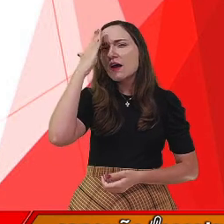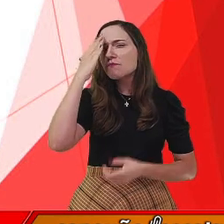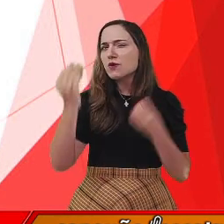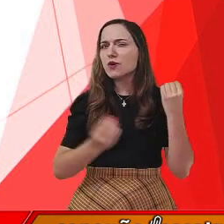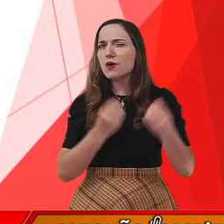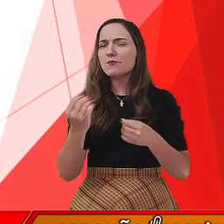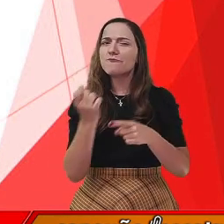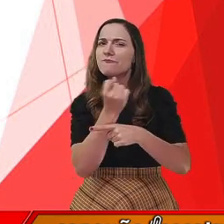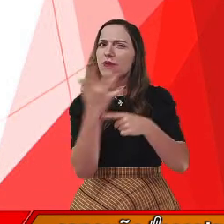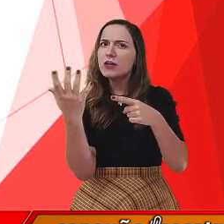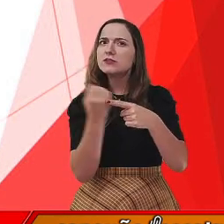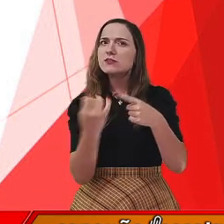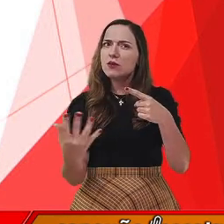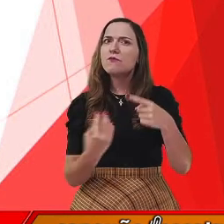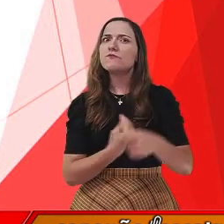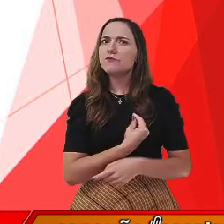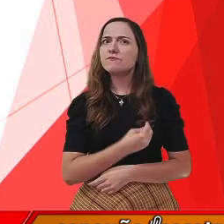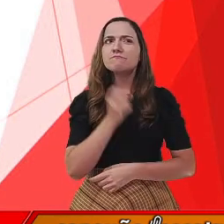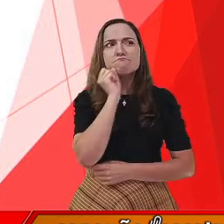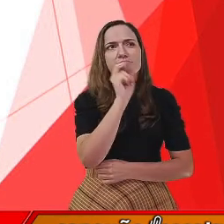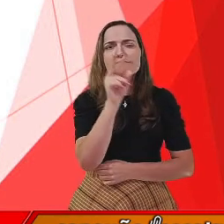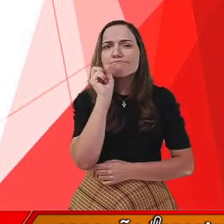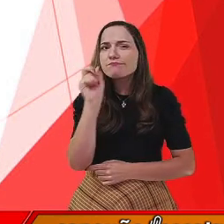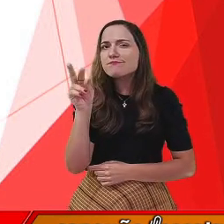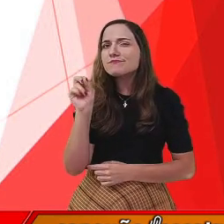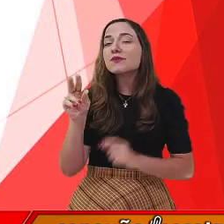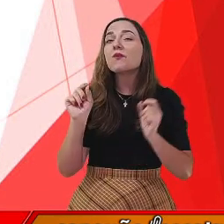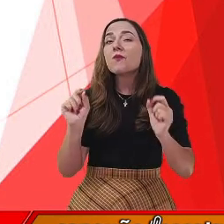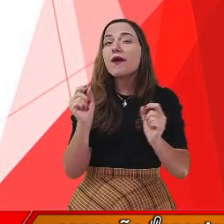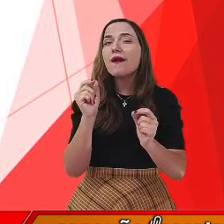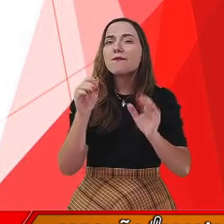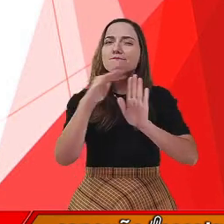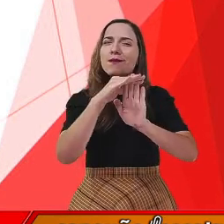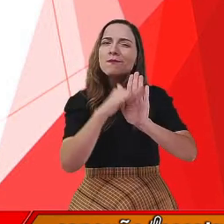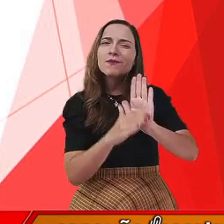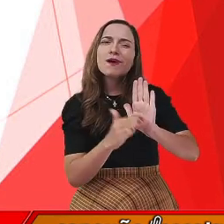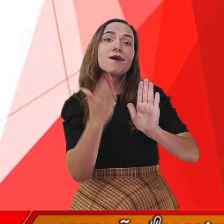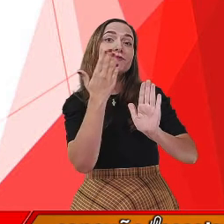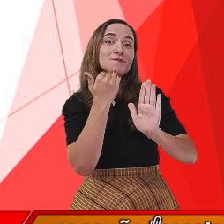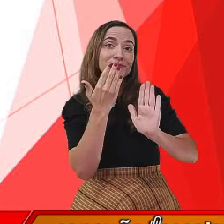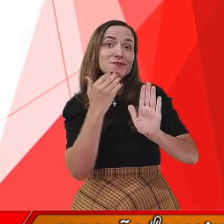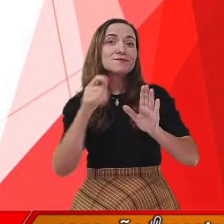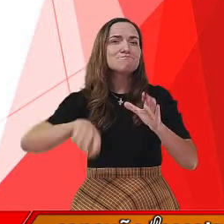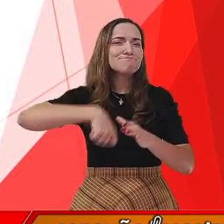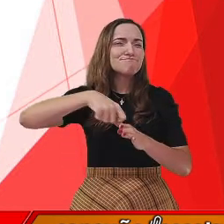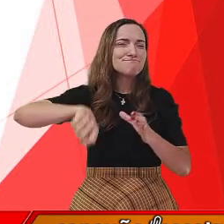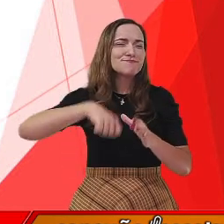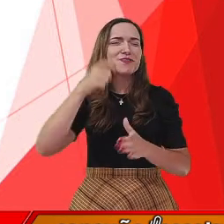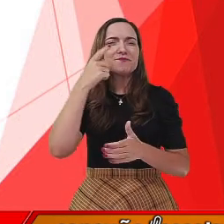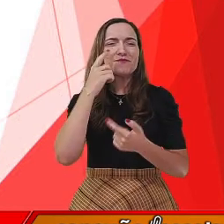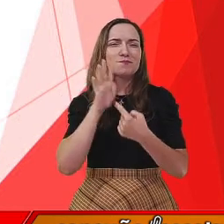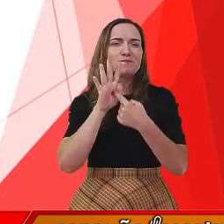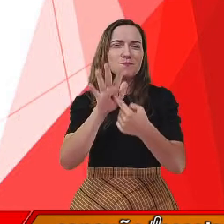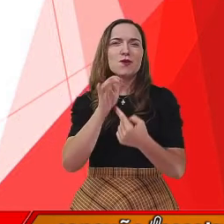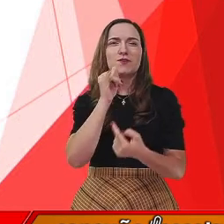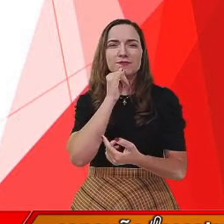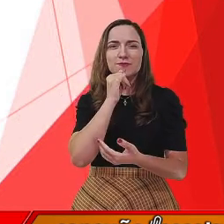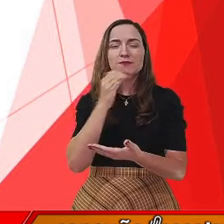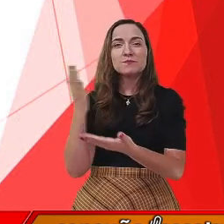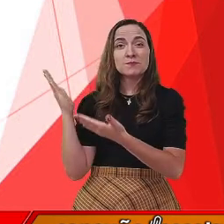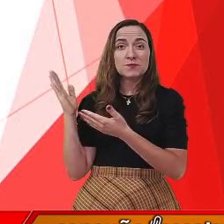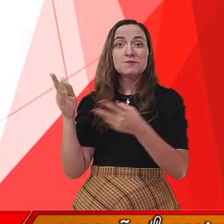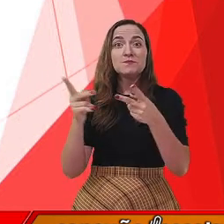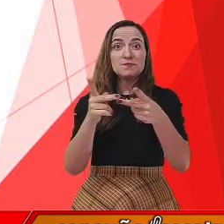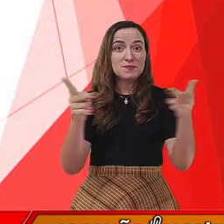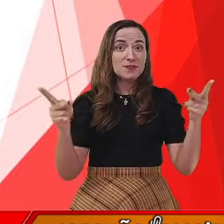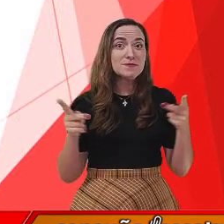que as frações estão sempre presentes? Nas receitas. Olha só essa receita de massa de